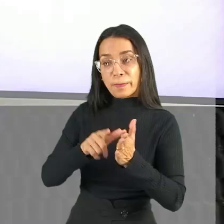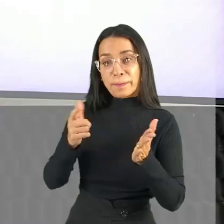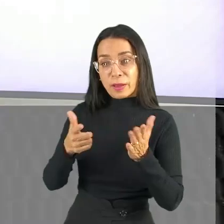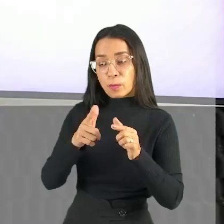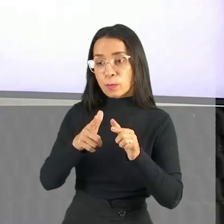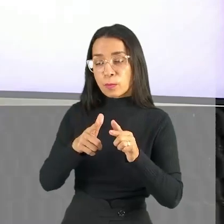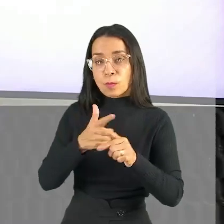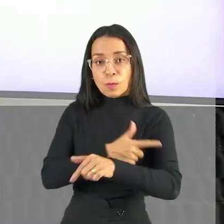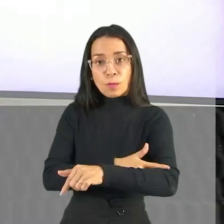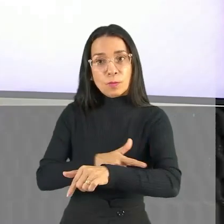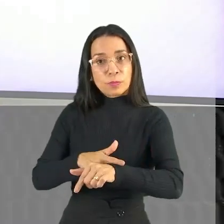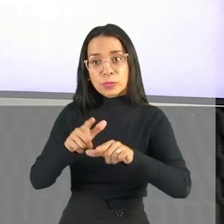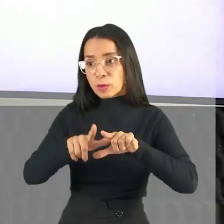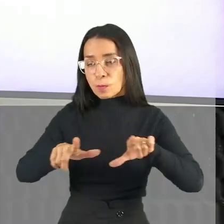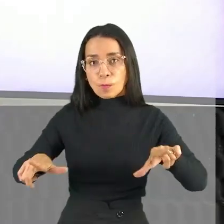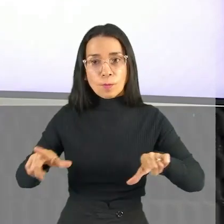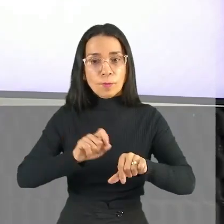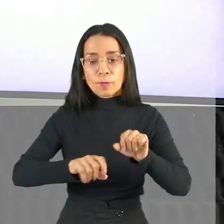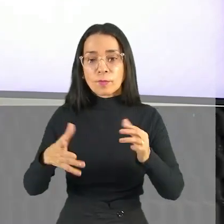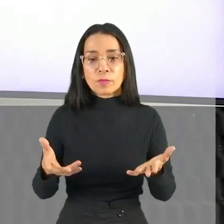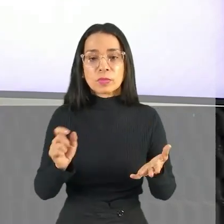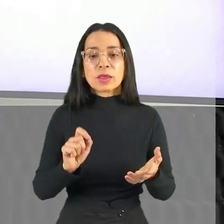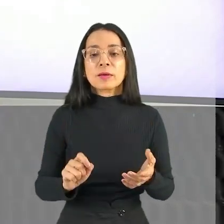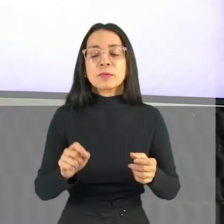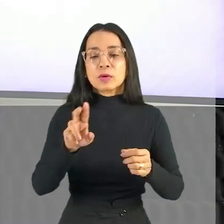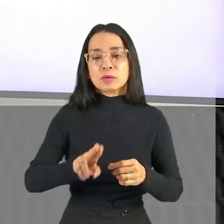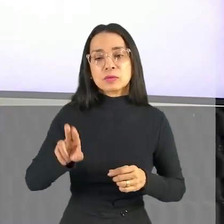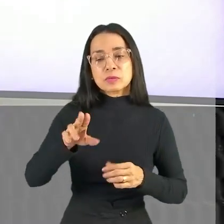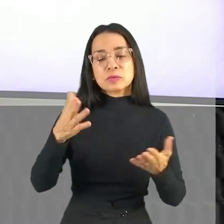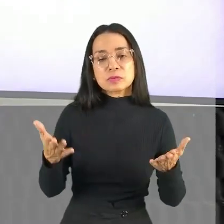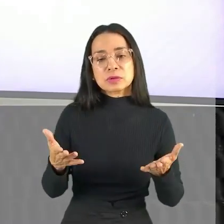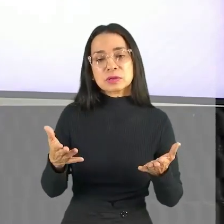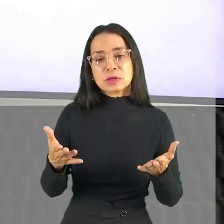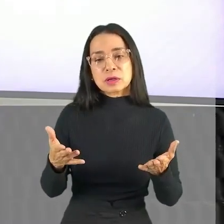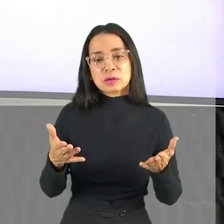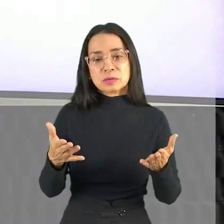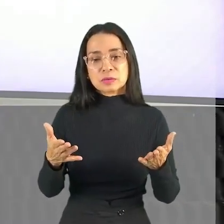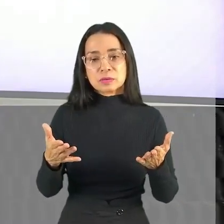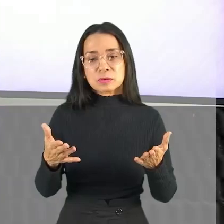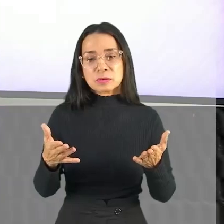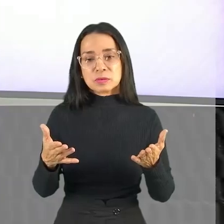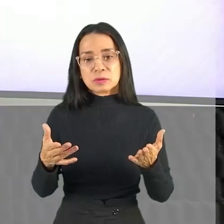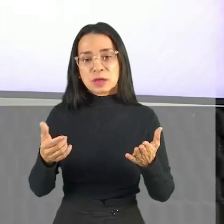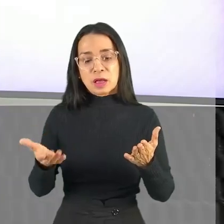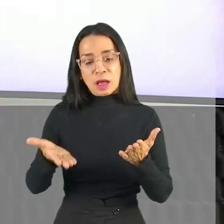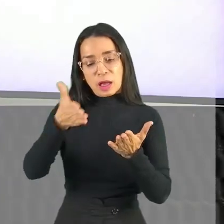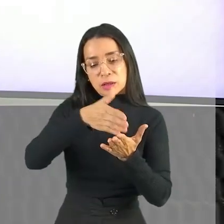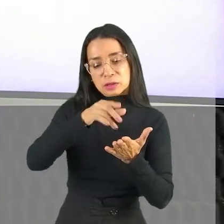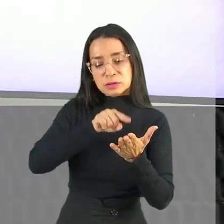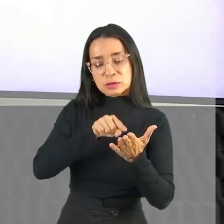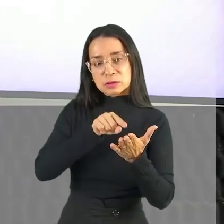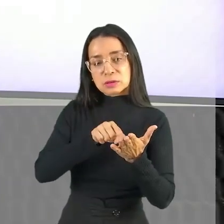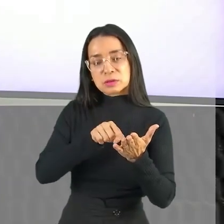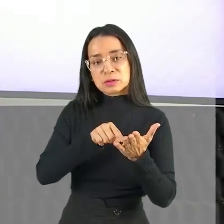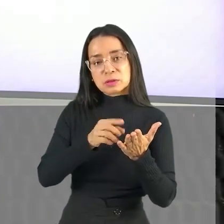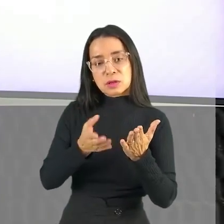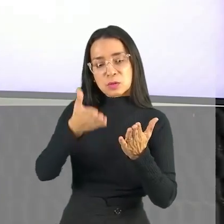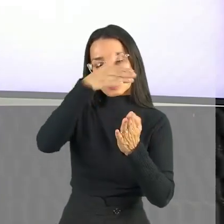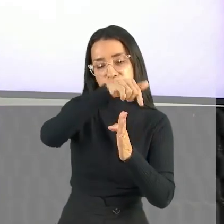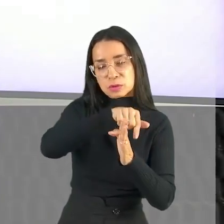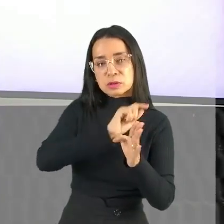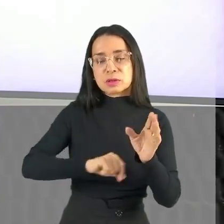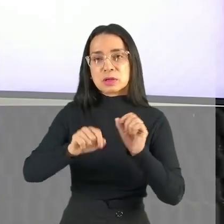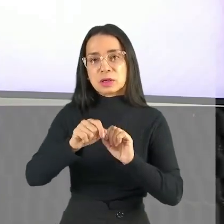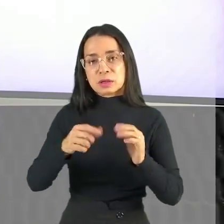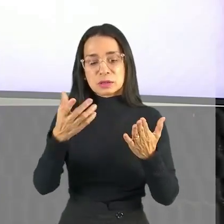um material de apoio para isso. E aí você pode utilizar o verso, né, a parte de trás do seu rascunho